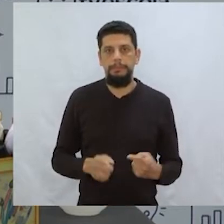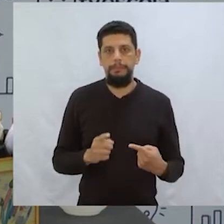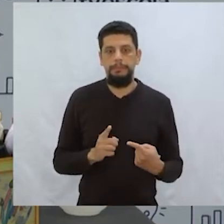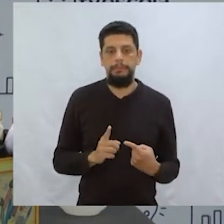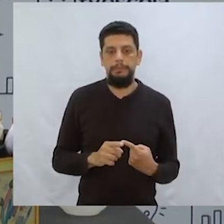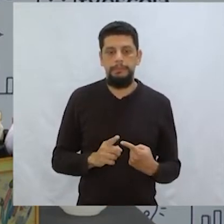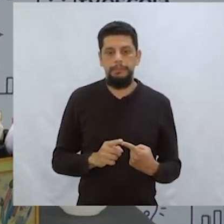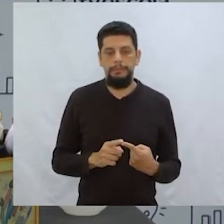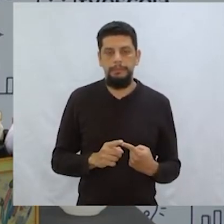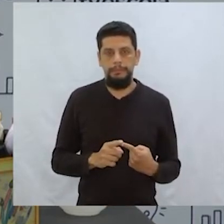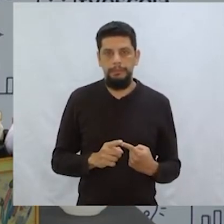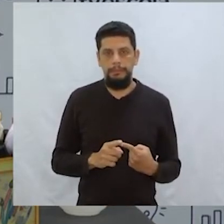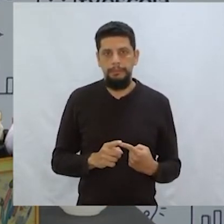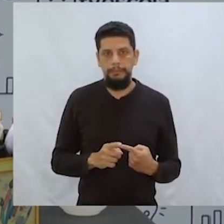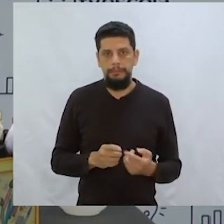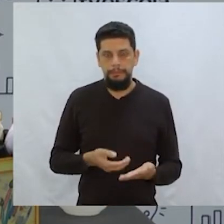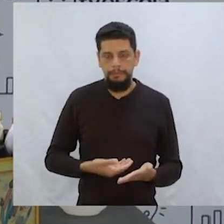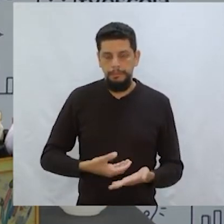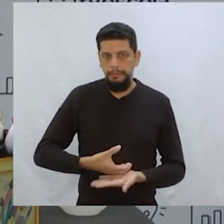Aqui.